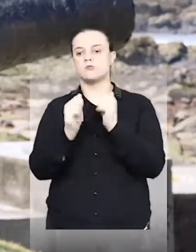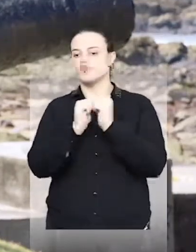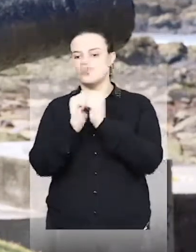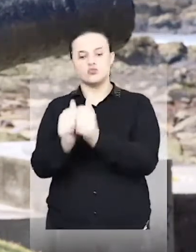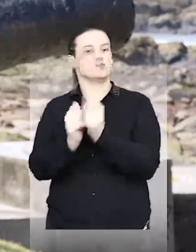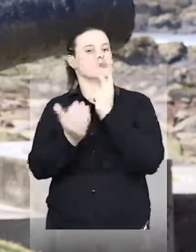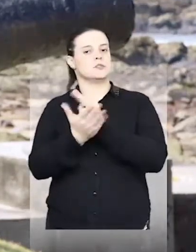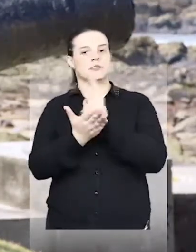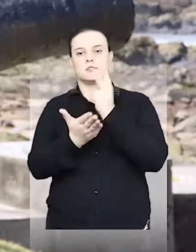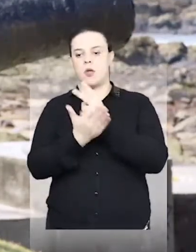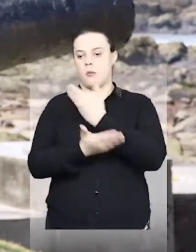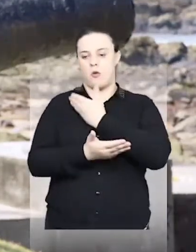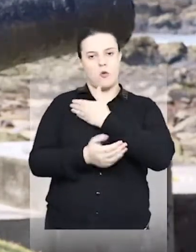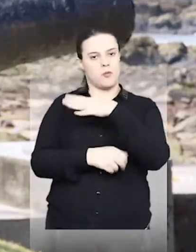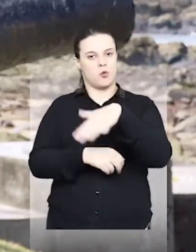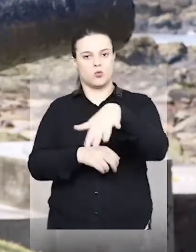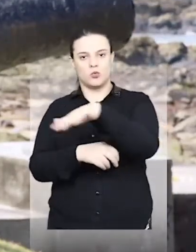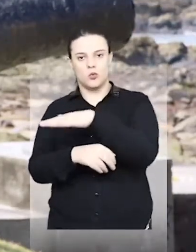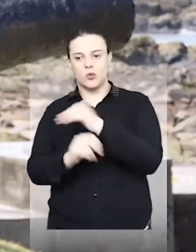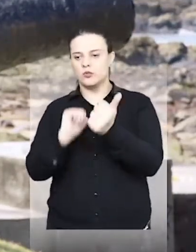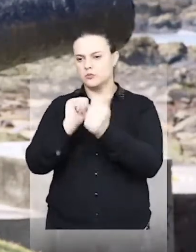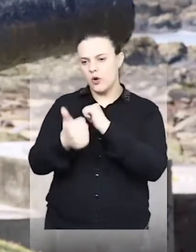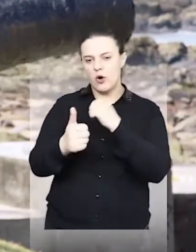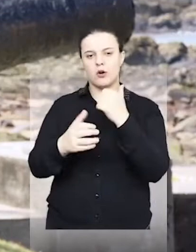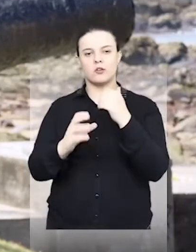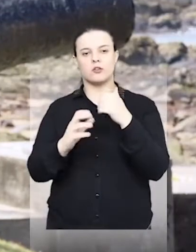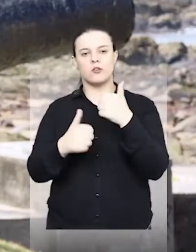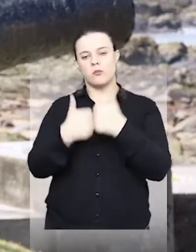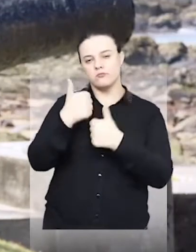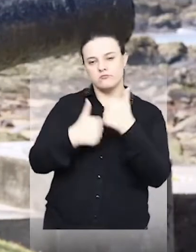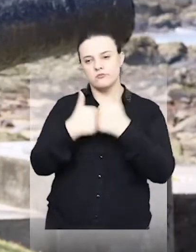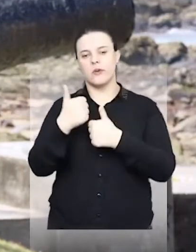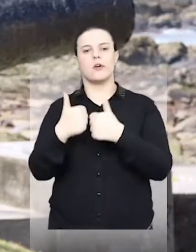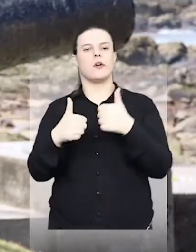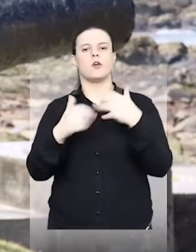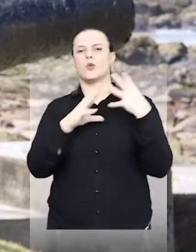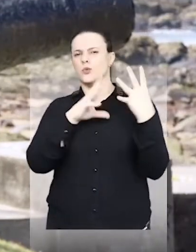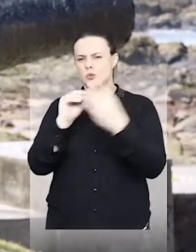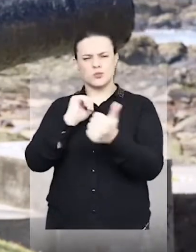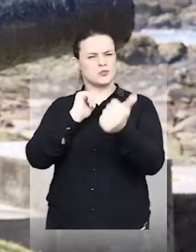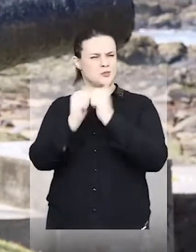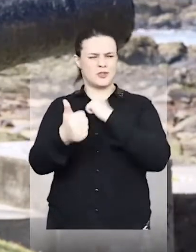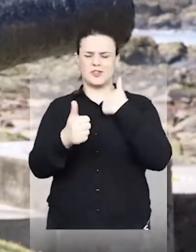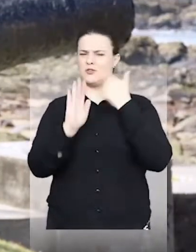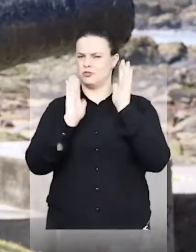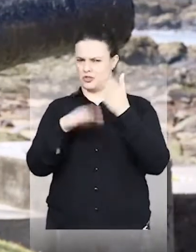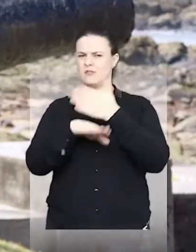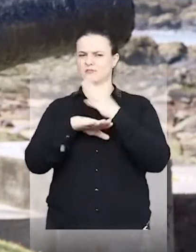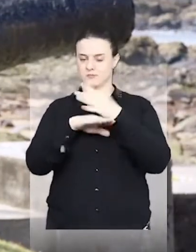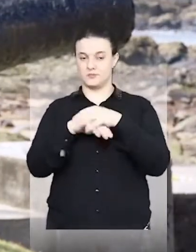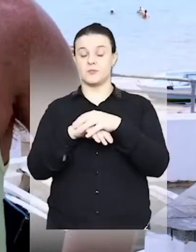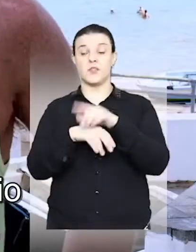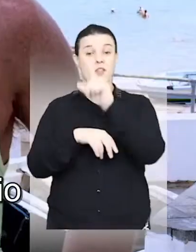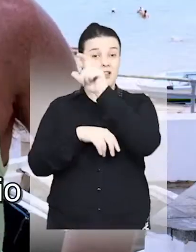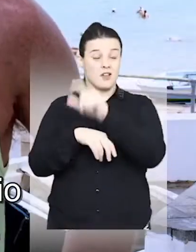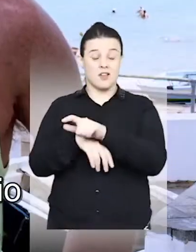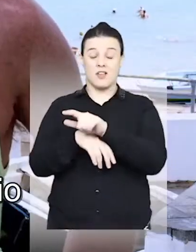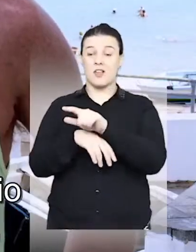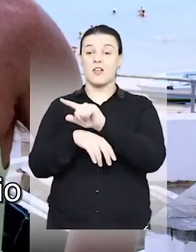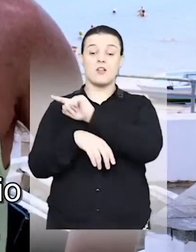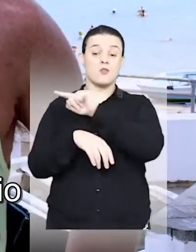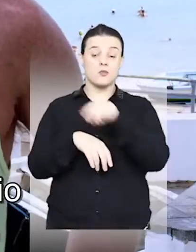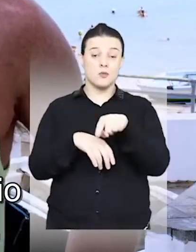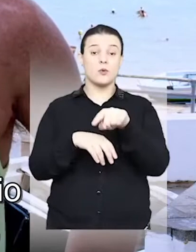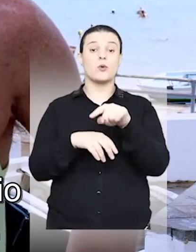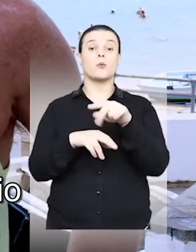acompanhei os meus amigos fazendo esporte, jogando bola, fiz todos os esportes que você possa imaginar. Bom, o Felipe